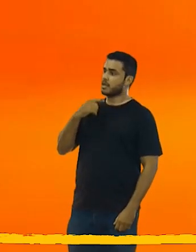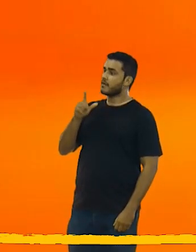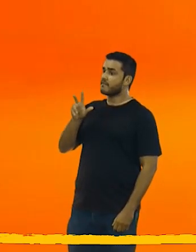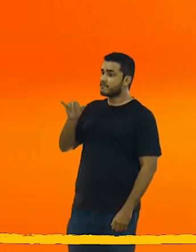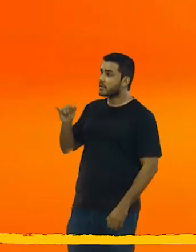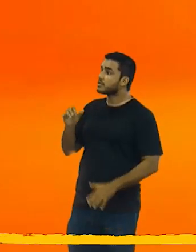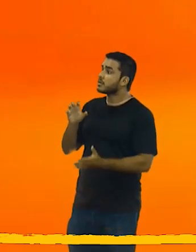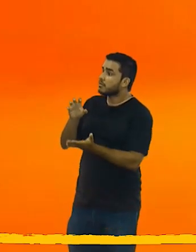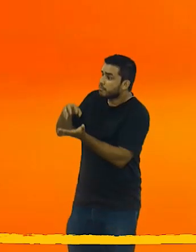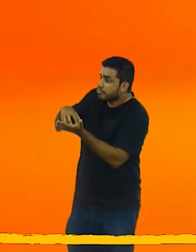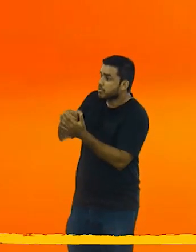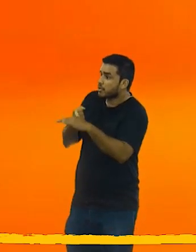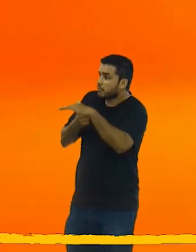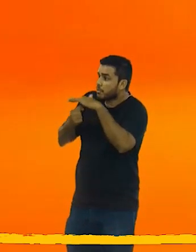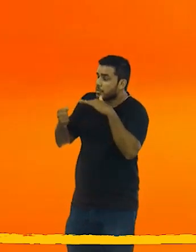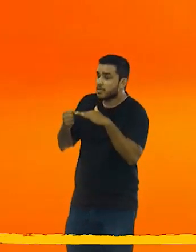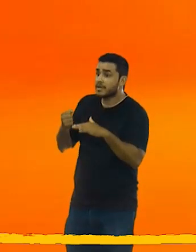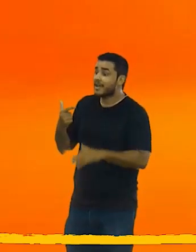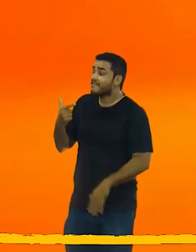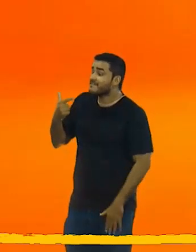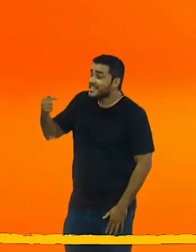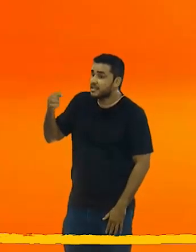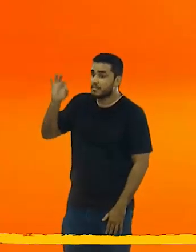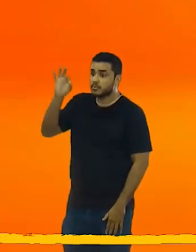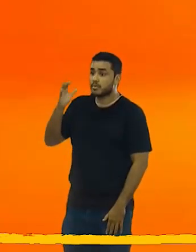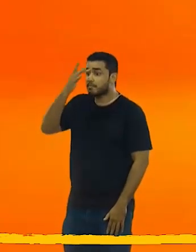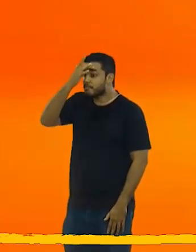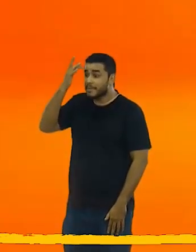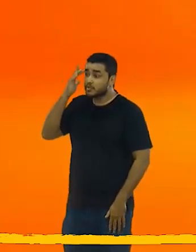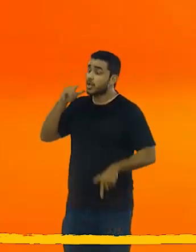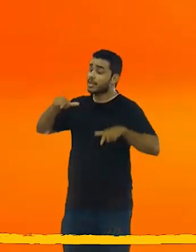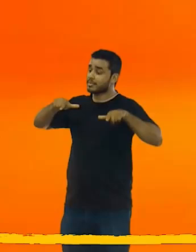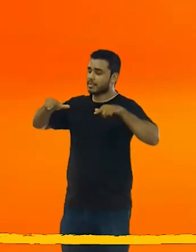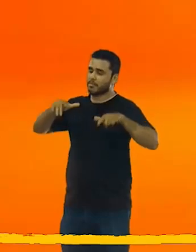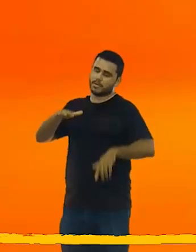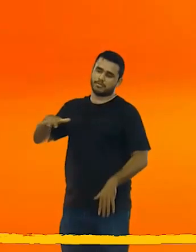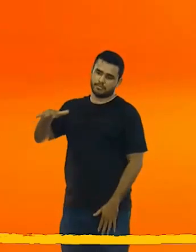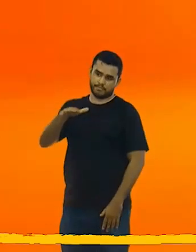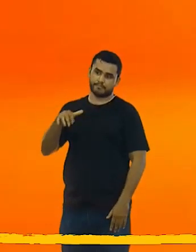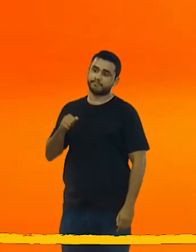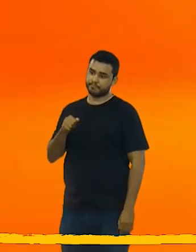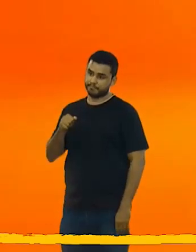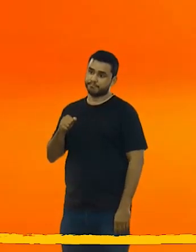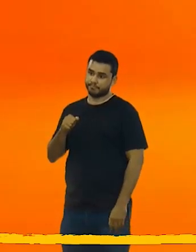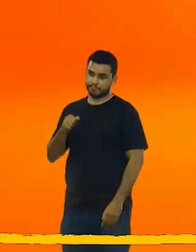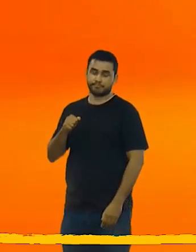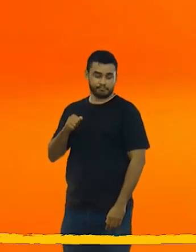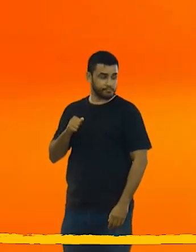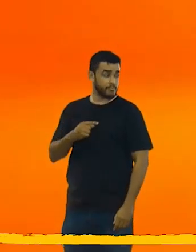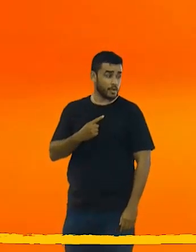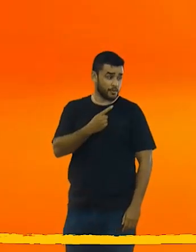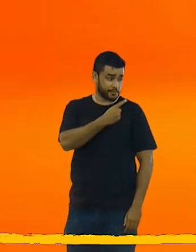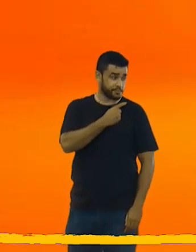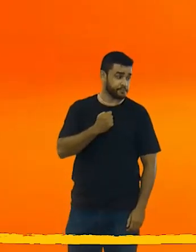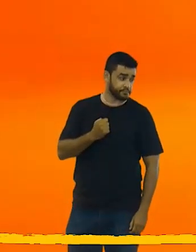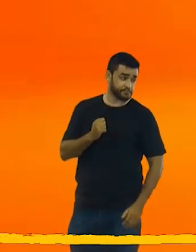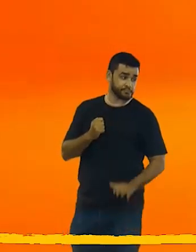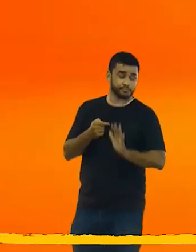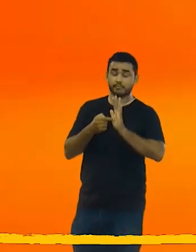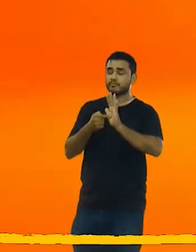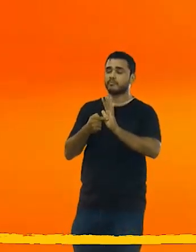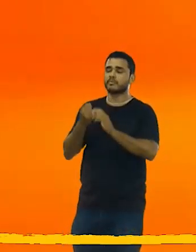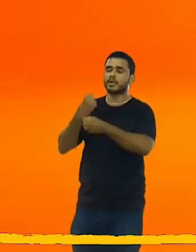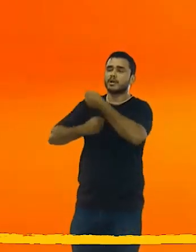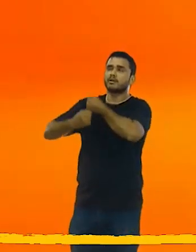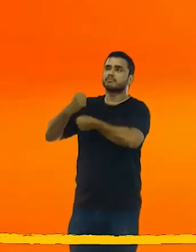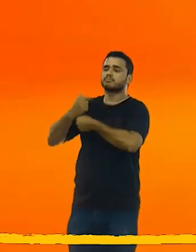Show? Fernandes, o que mais que a gente precisa lembrar? É que no ano de 2022 para 2023,